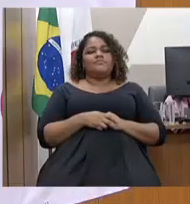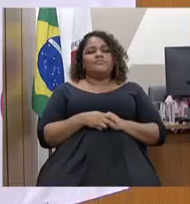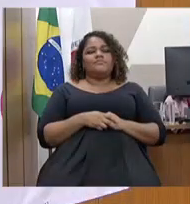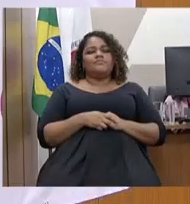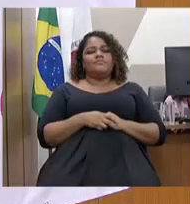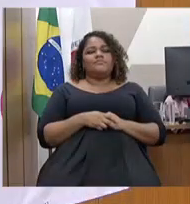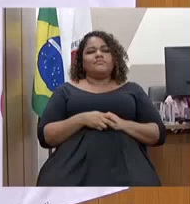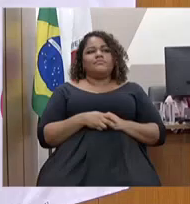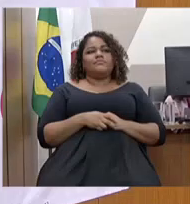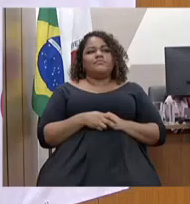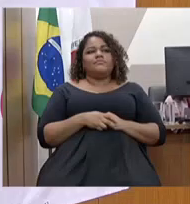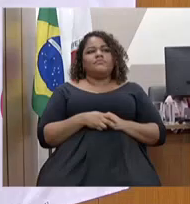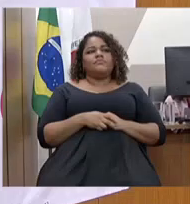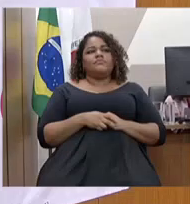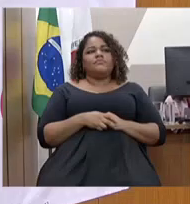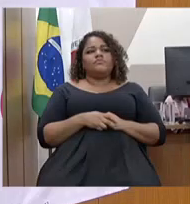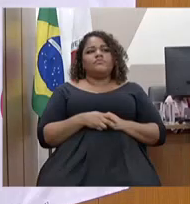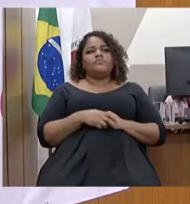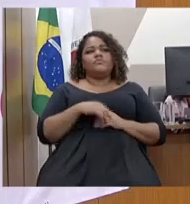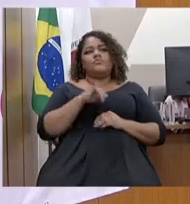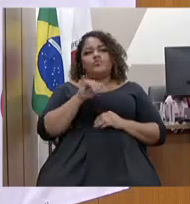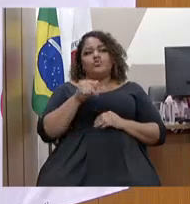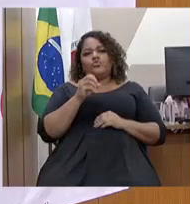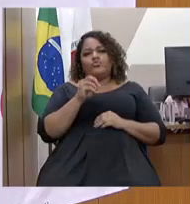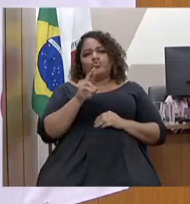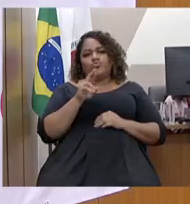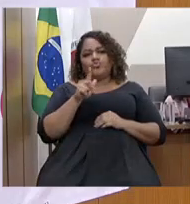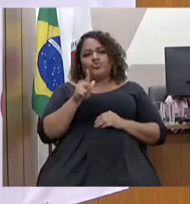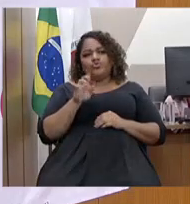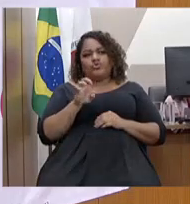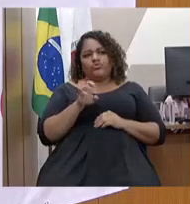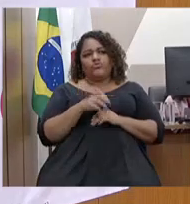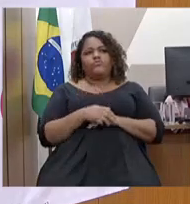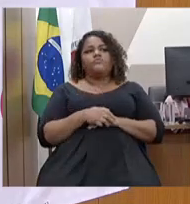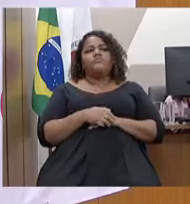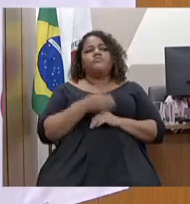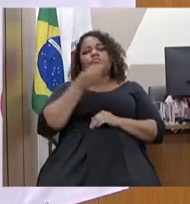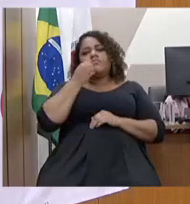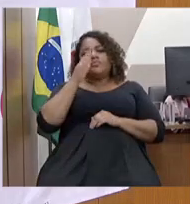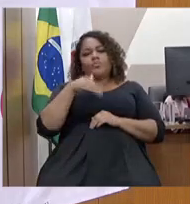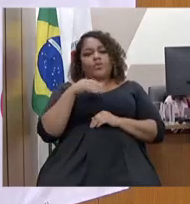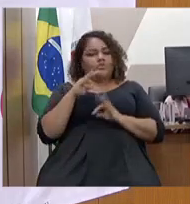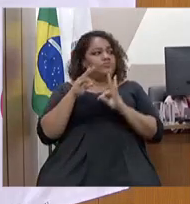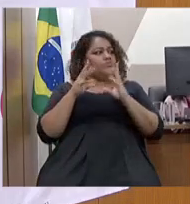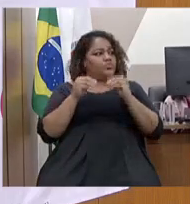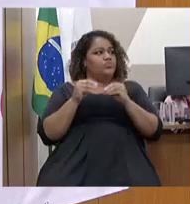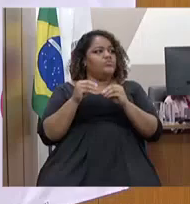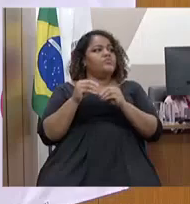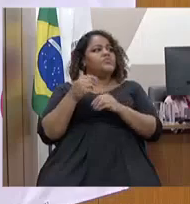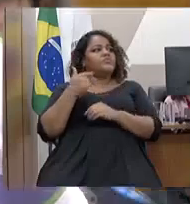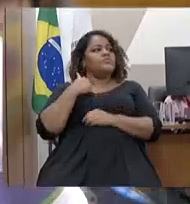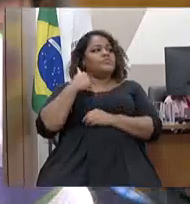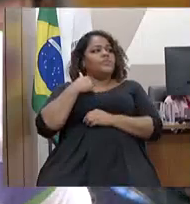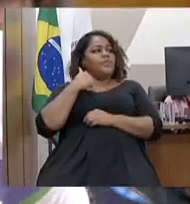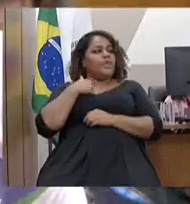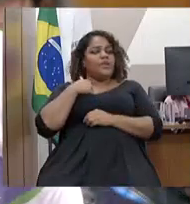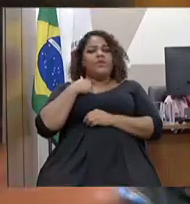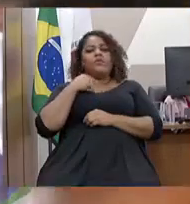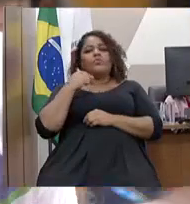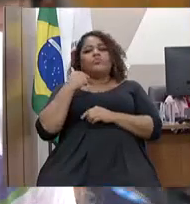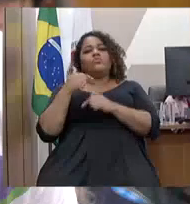próximo Jorge Boa tarde a todos meu nome é Jorge eu sou da articulação